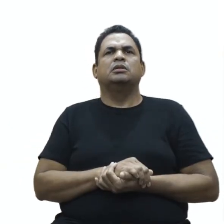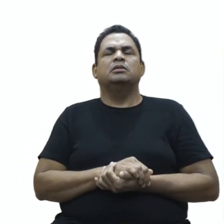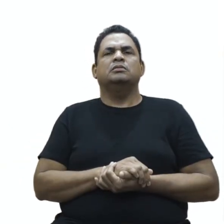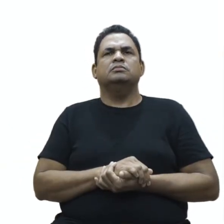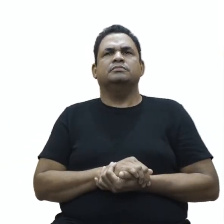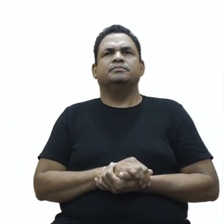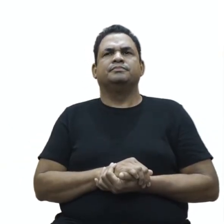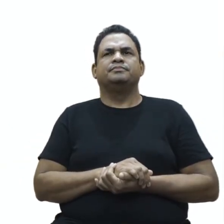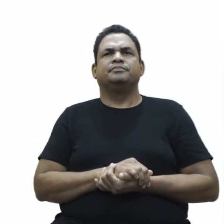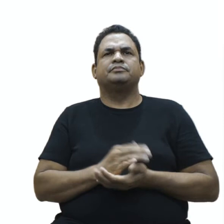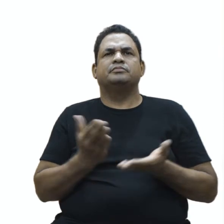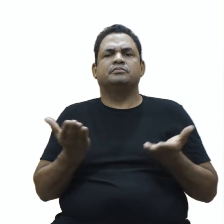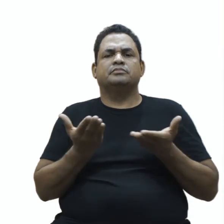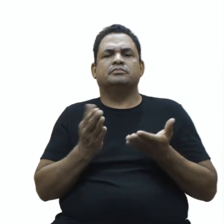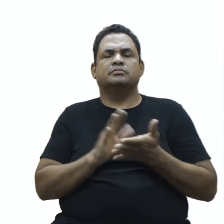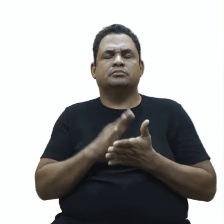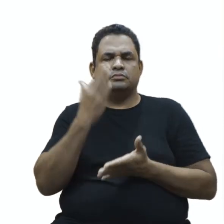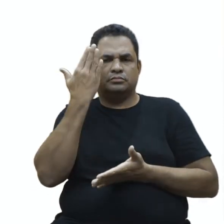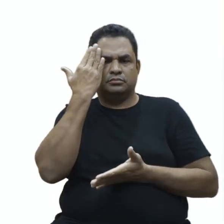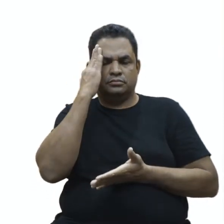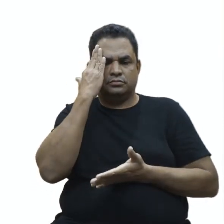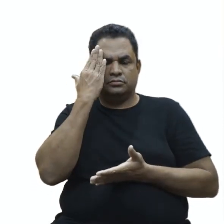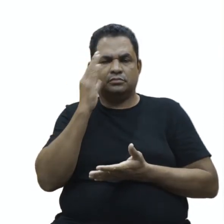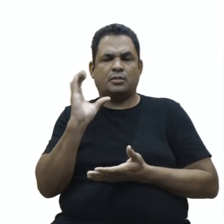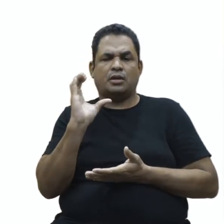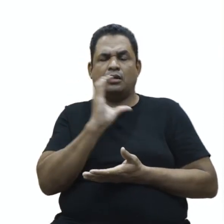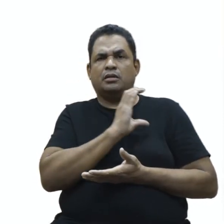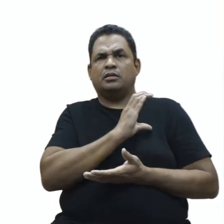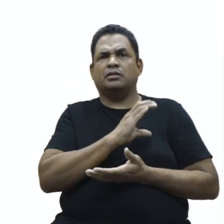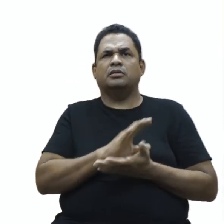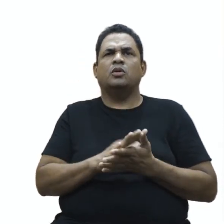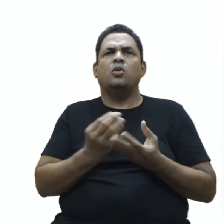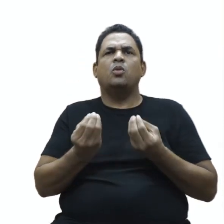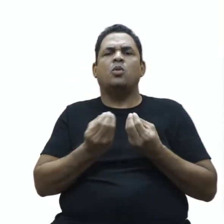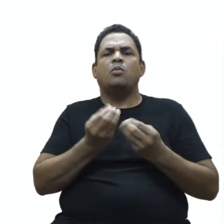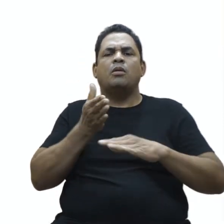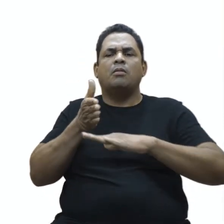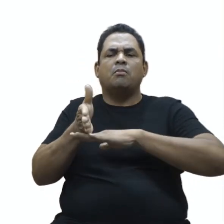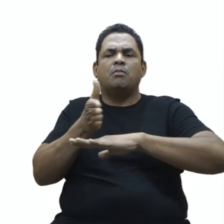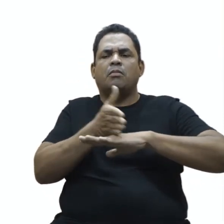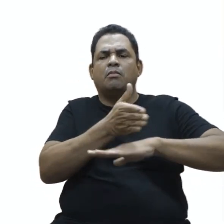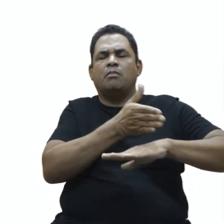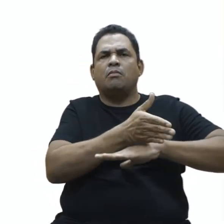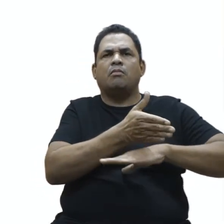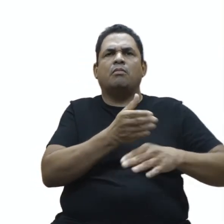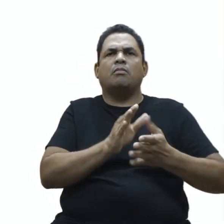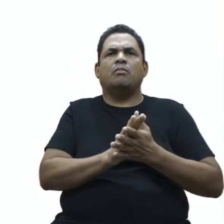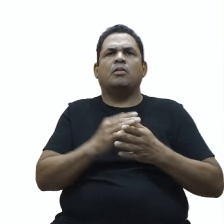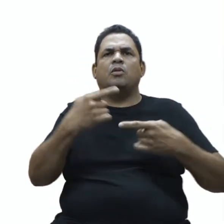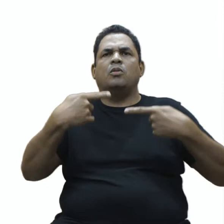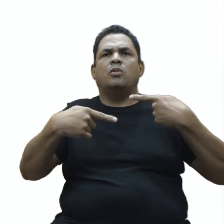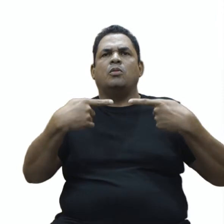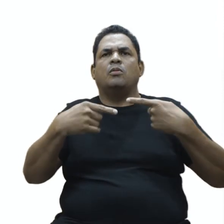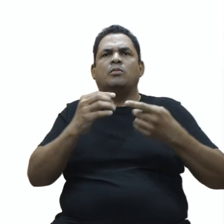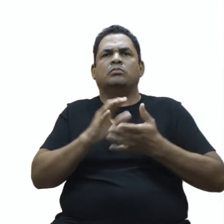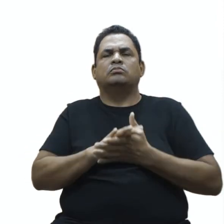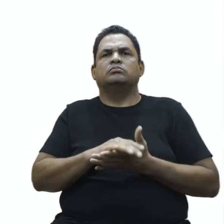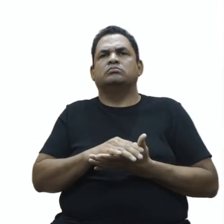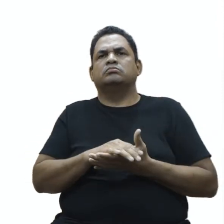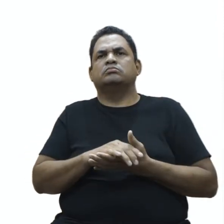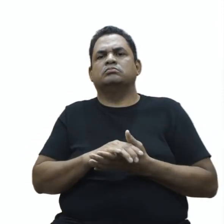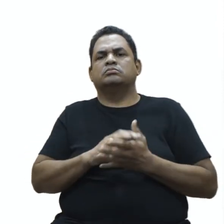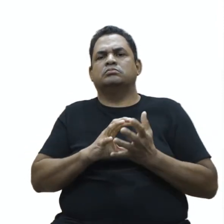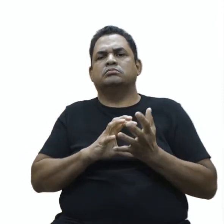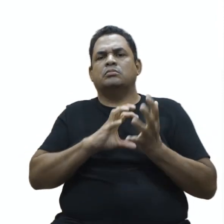Agora a gente vai entender um pouquinho rapidamente as formas de participação política e também os partidos